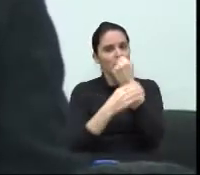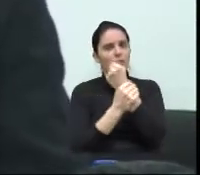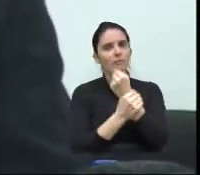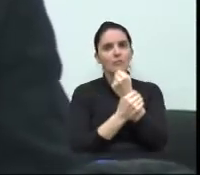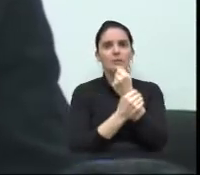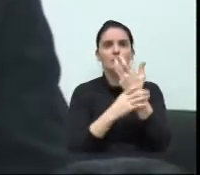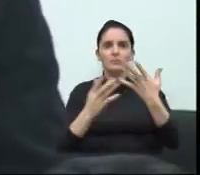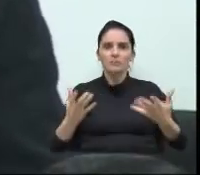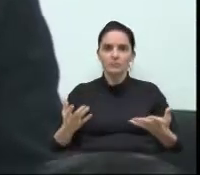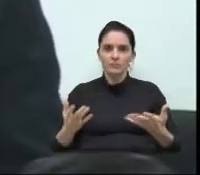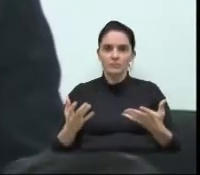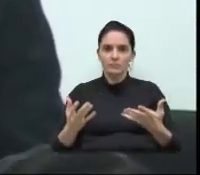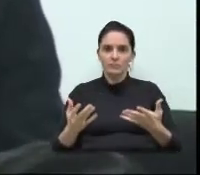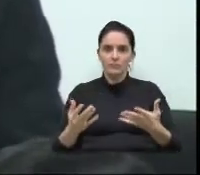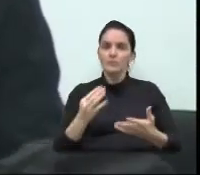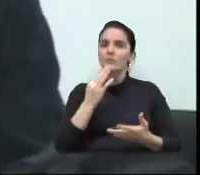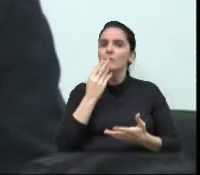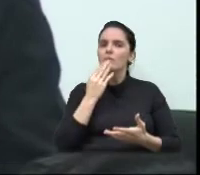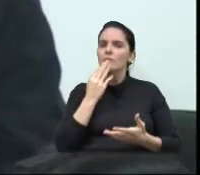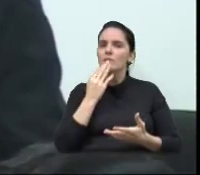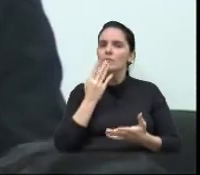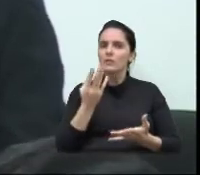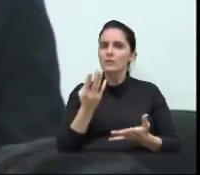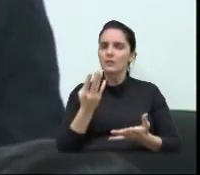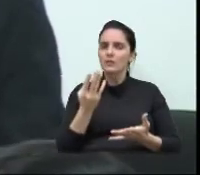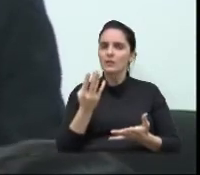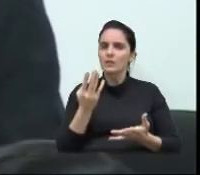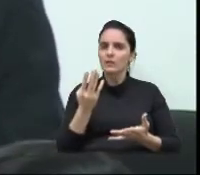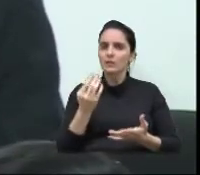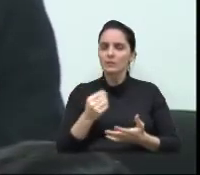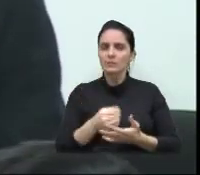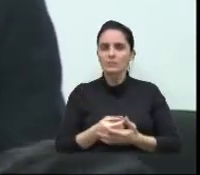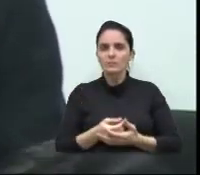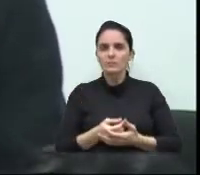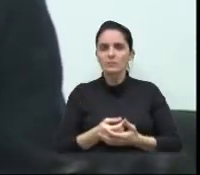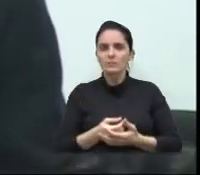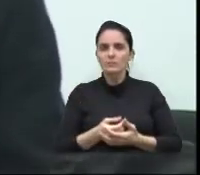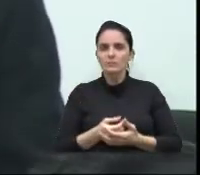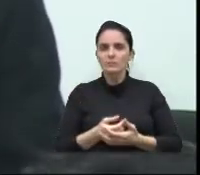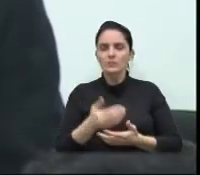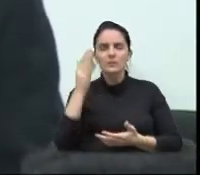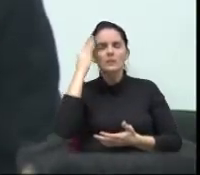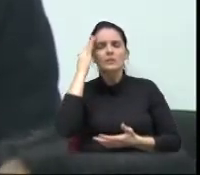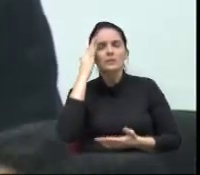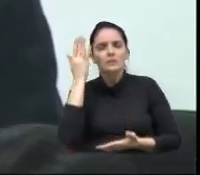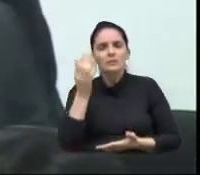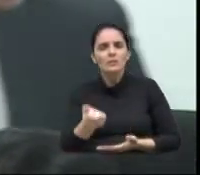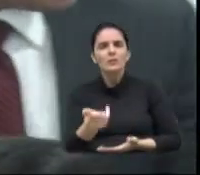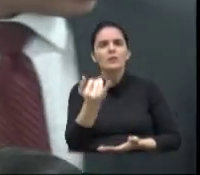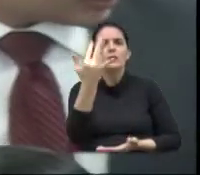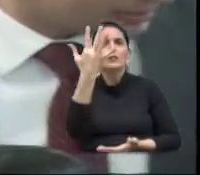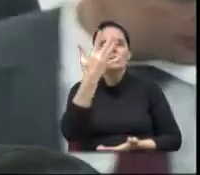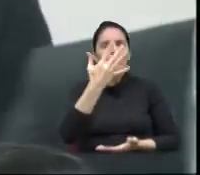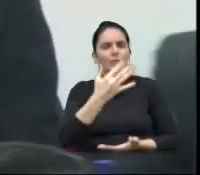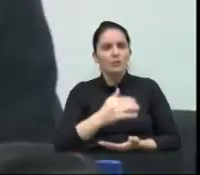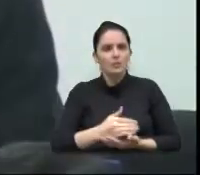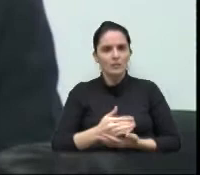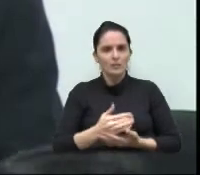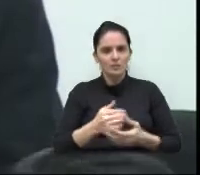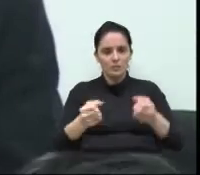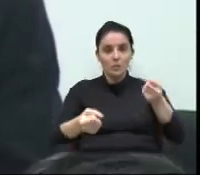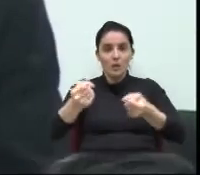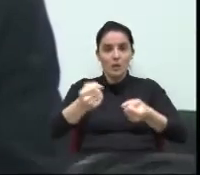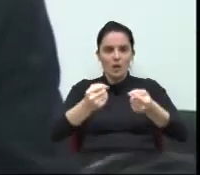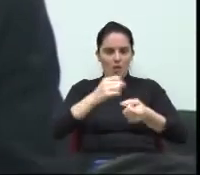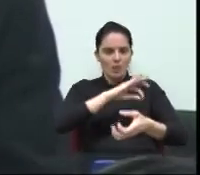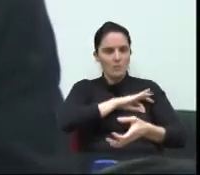faço esse requerimento questionando a quantidade de veículos que existe no município para poder atender e se existe alguma